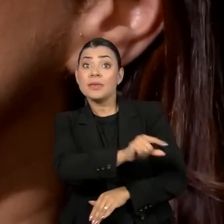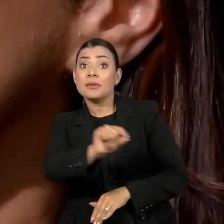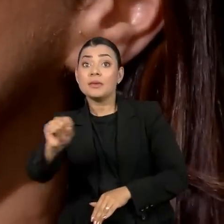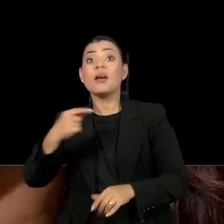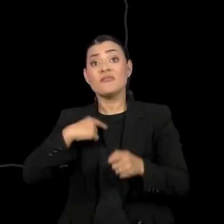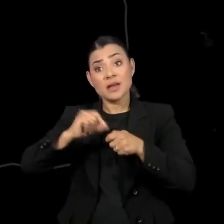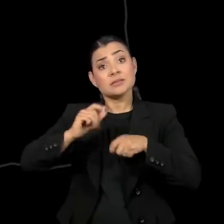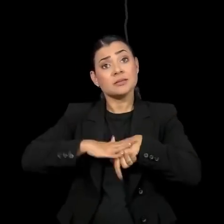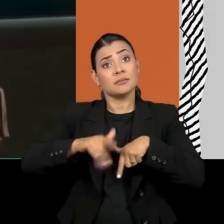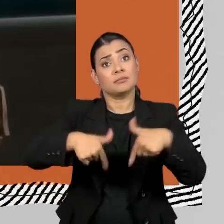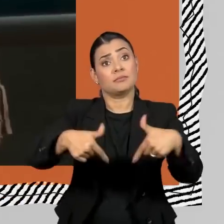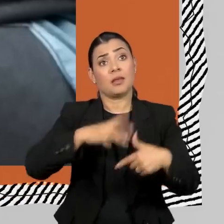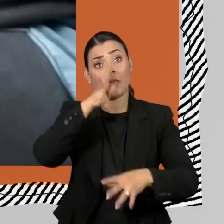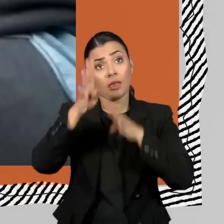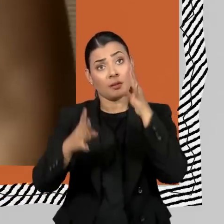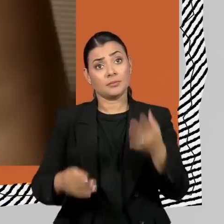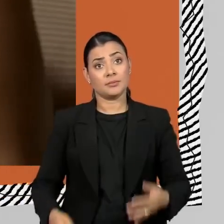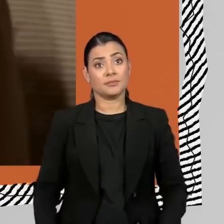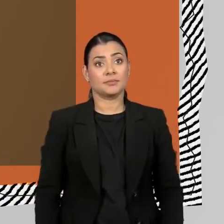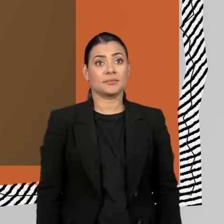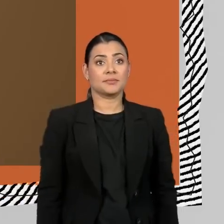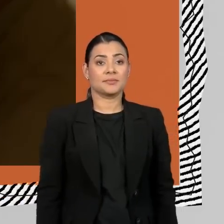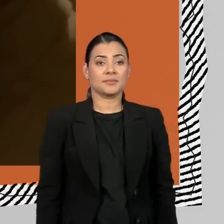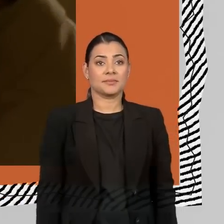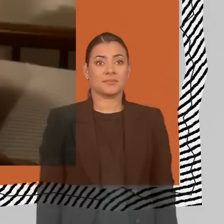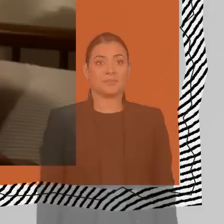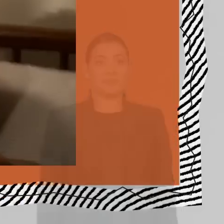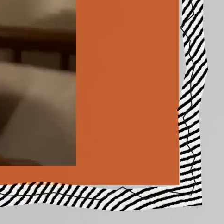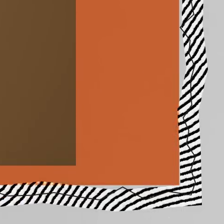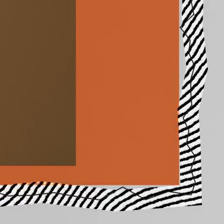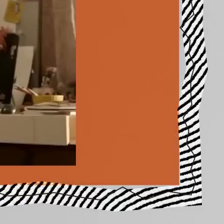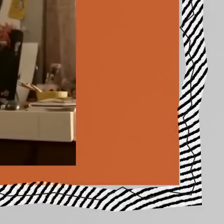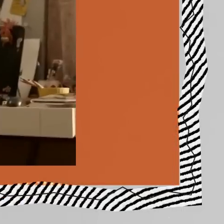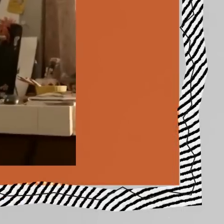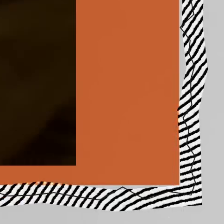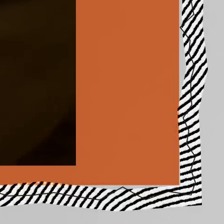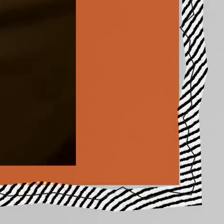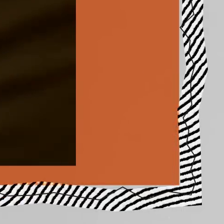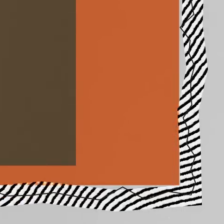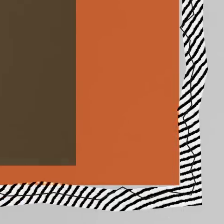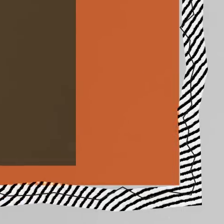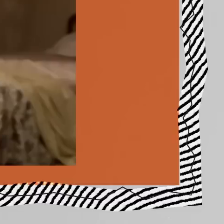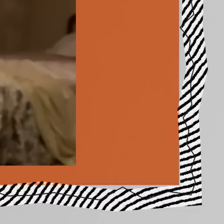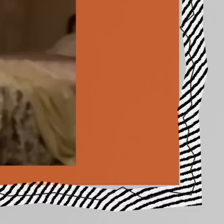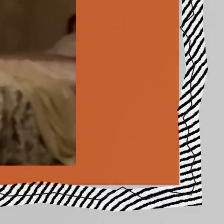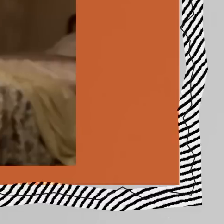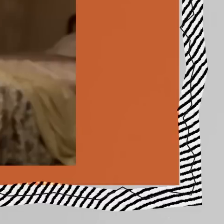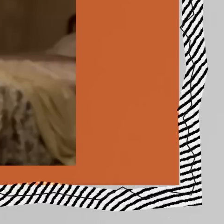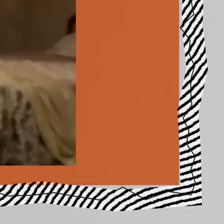as coisas. Os moleques são dengosos. Abre a porta, vamos!